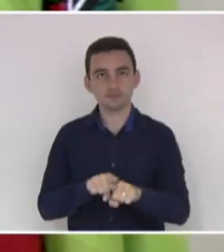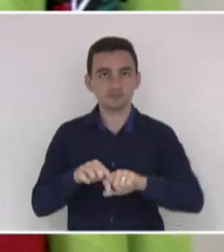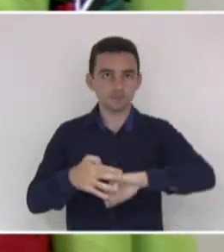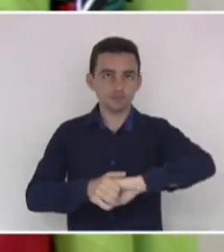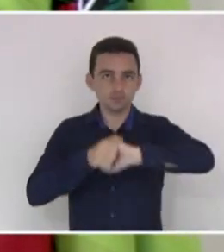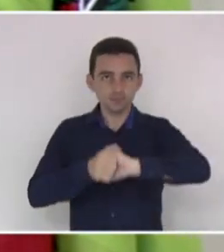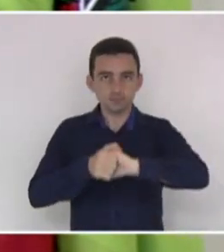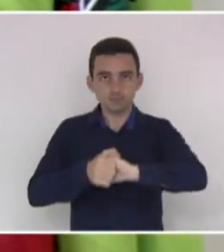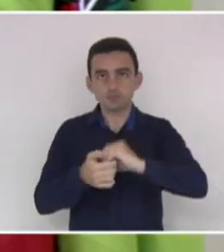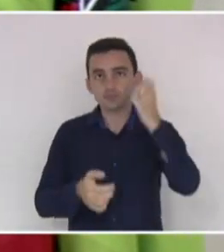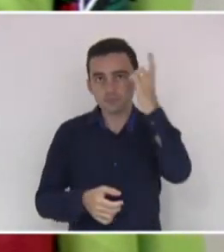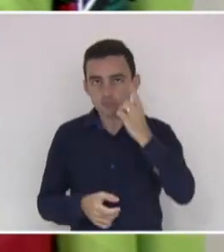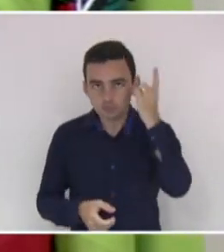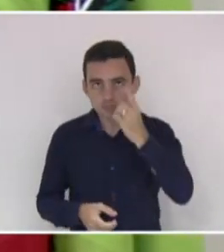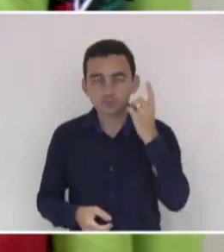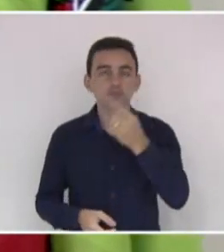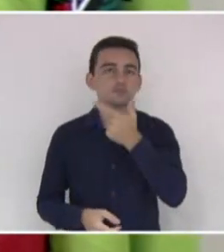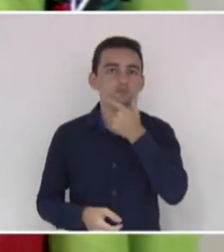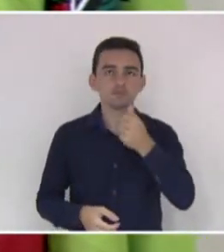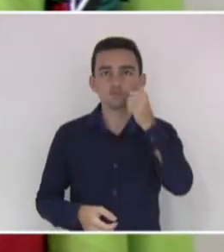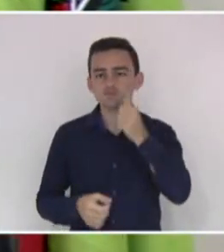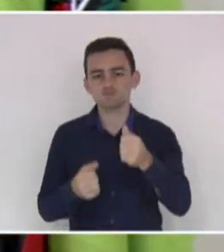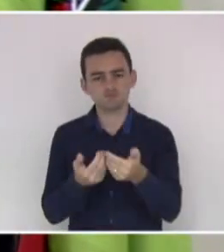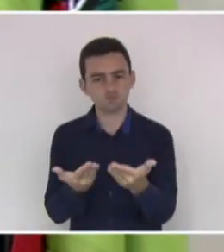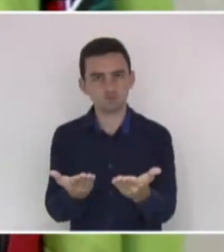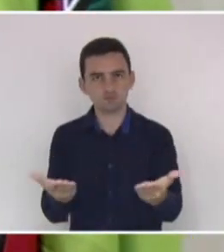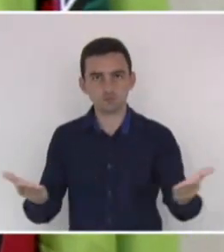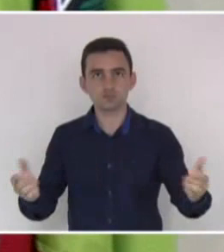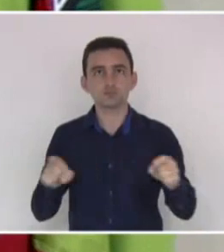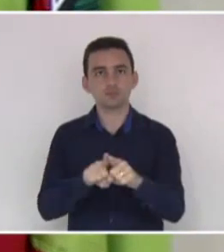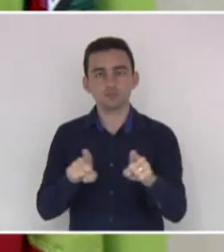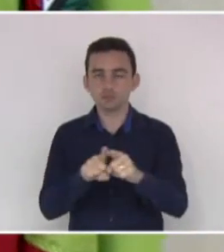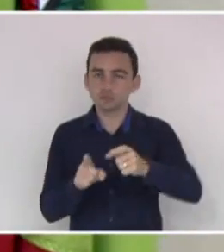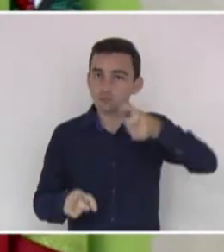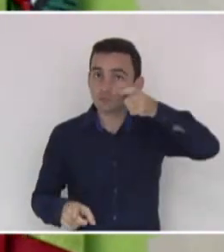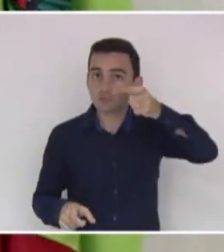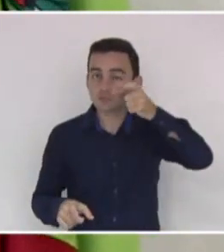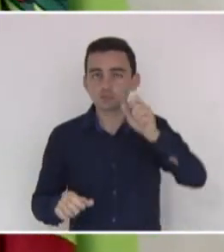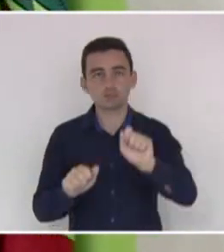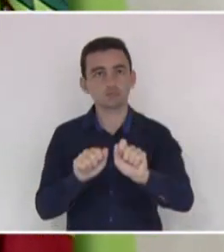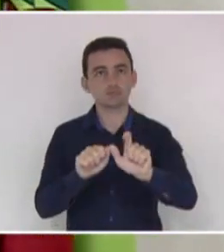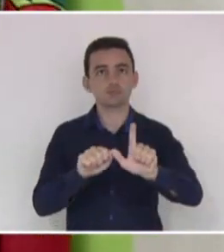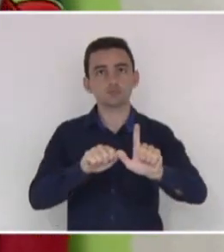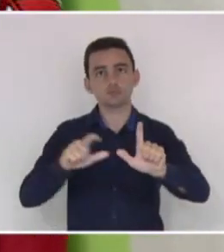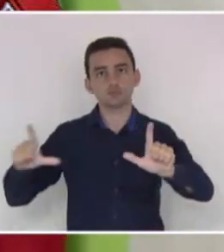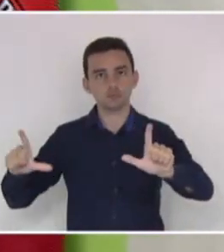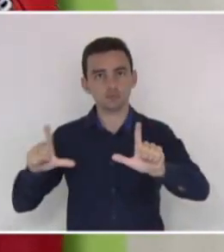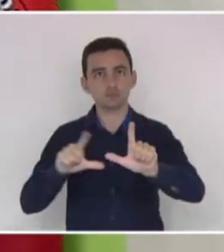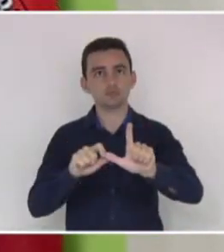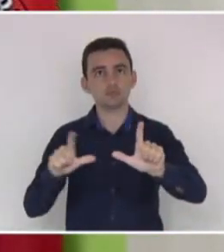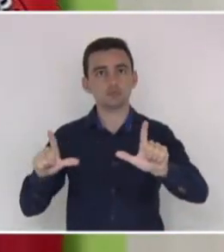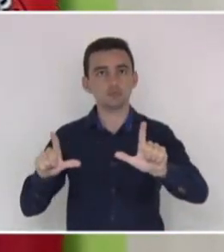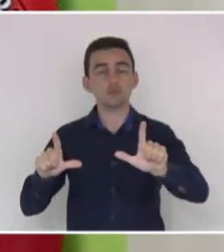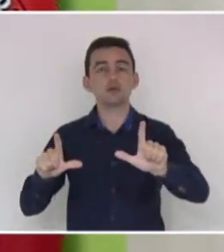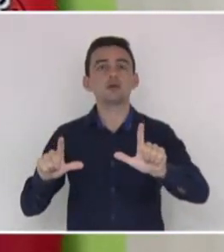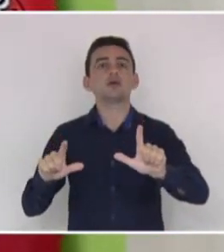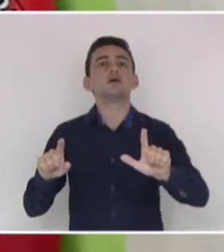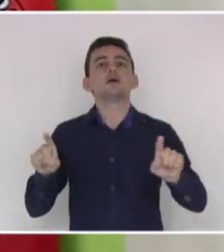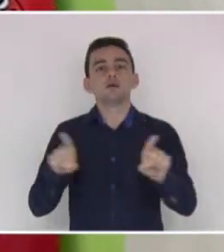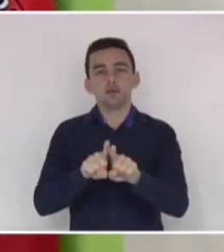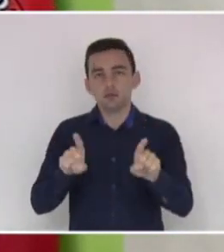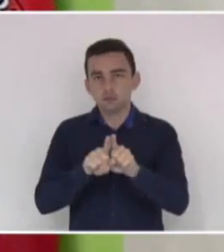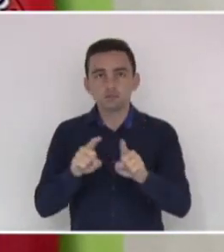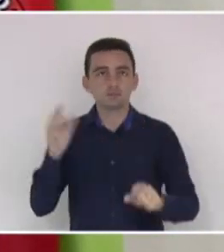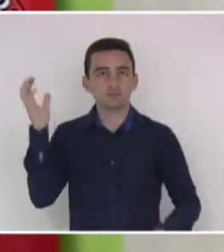senhoras deputadas, os senhores deputados, os telespectadores da TV Assembleia Legislativa, assim como da